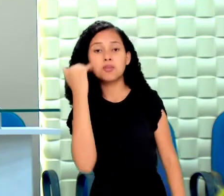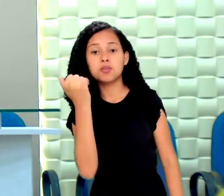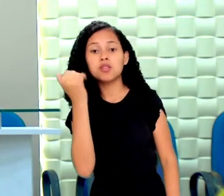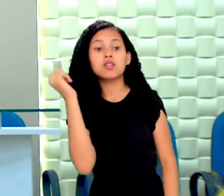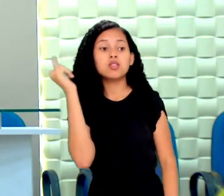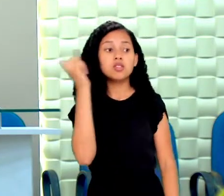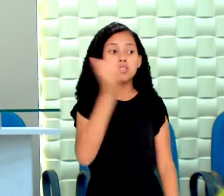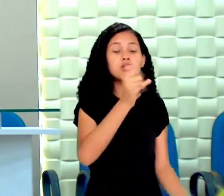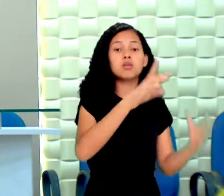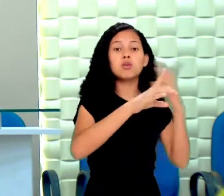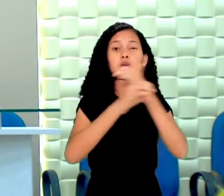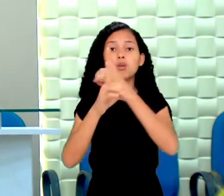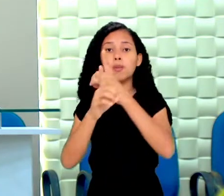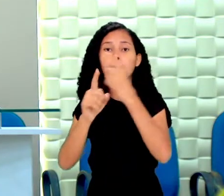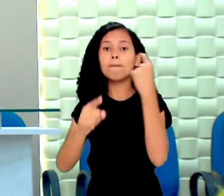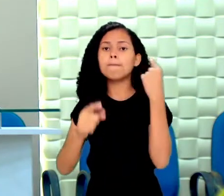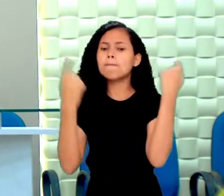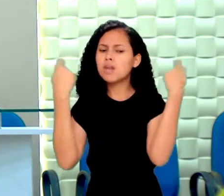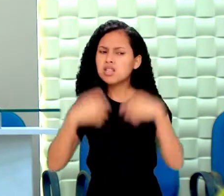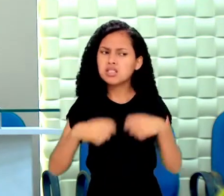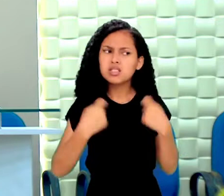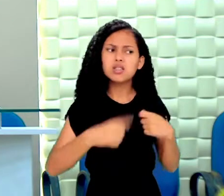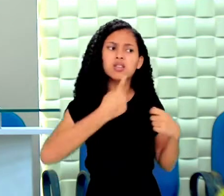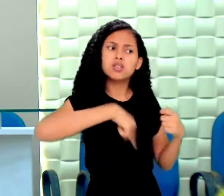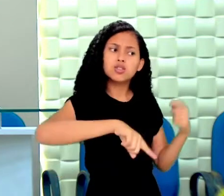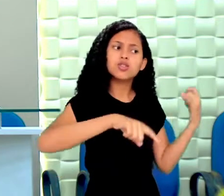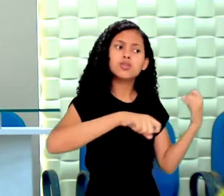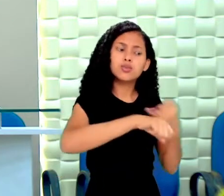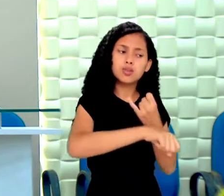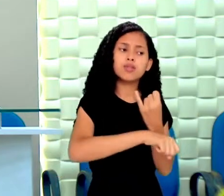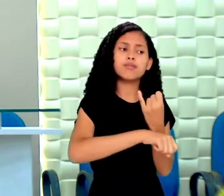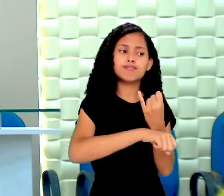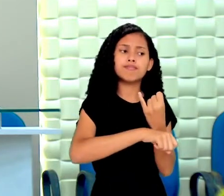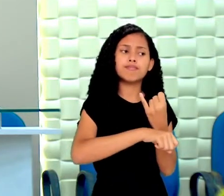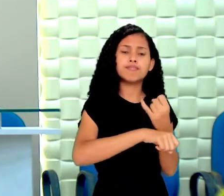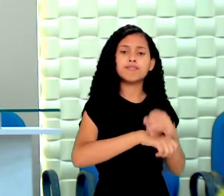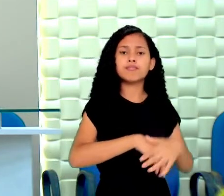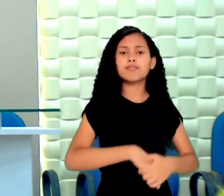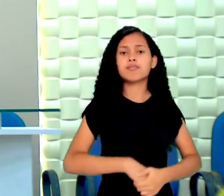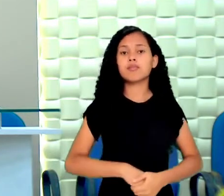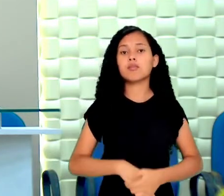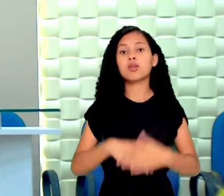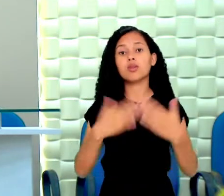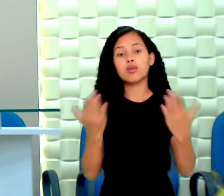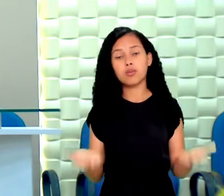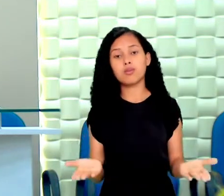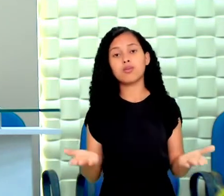é necessário irmos para Jerusalém. E